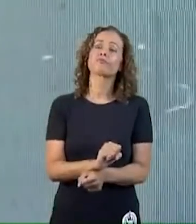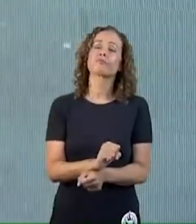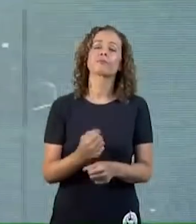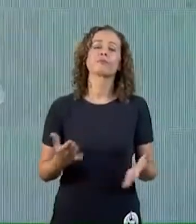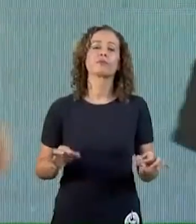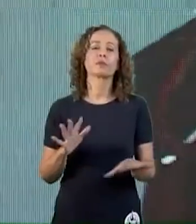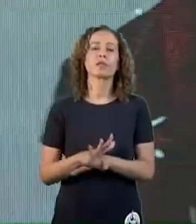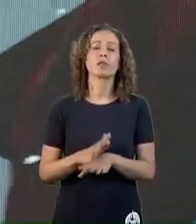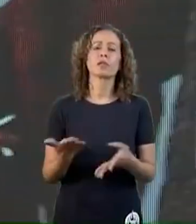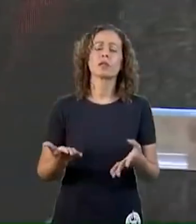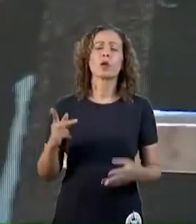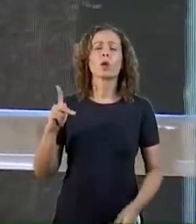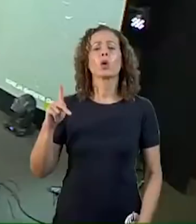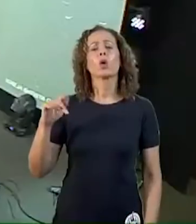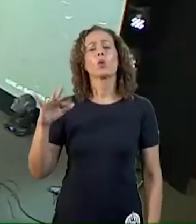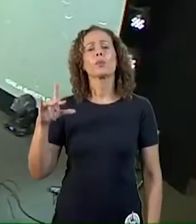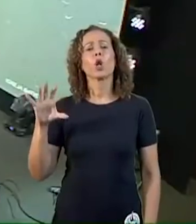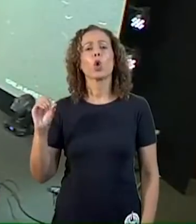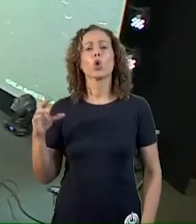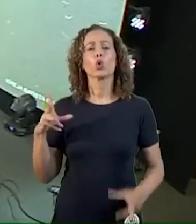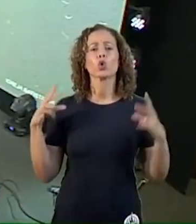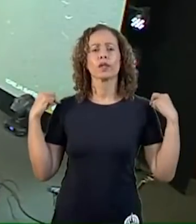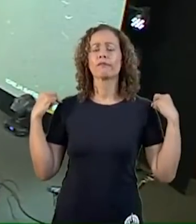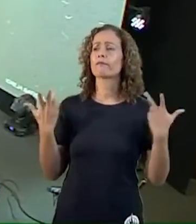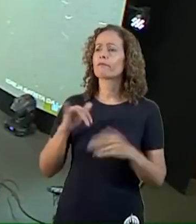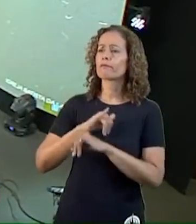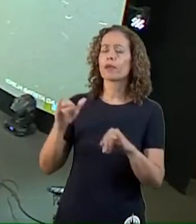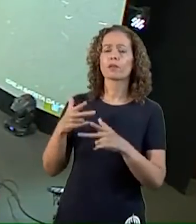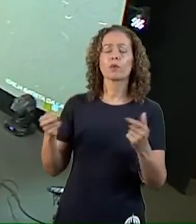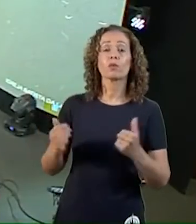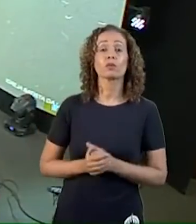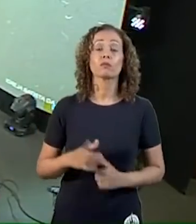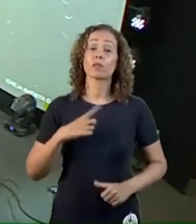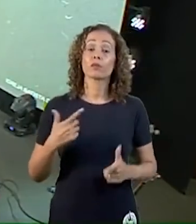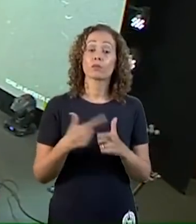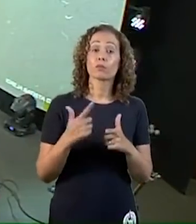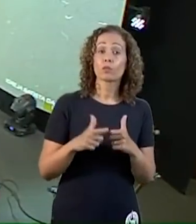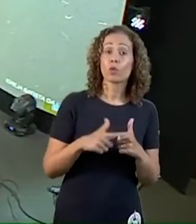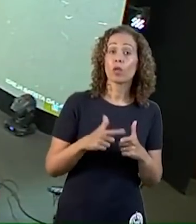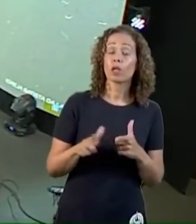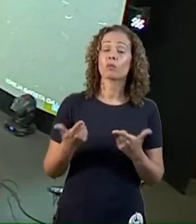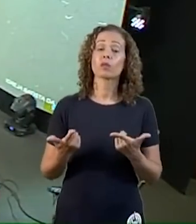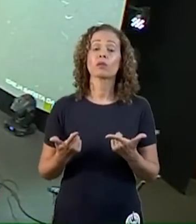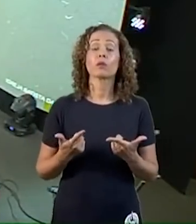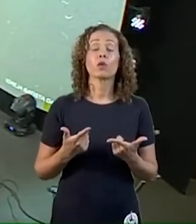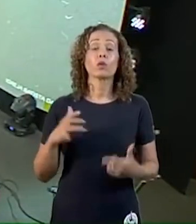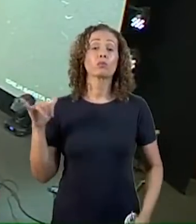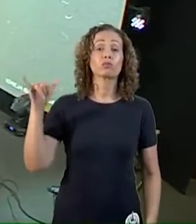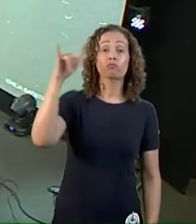seu piloto, fala alguma coisa. O piloto falou assim, houve uma pane no sistema de voo da aeronave. Estamos tentando